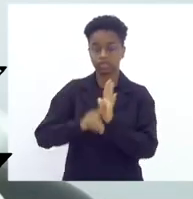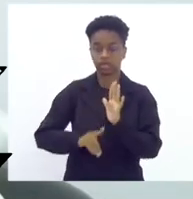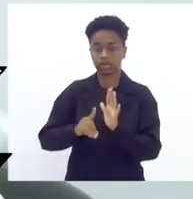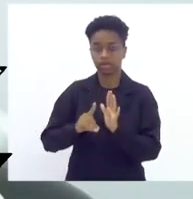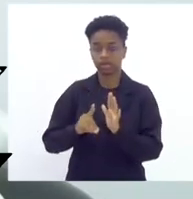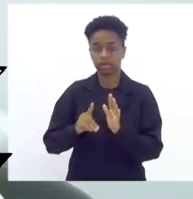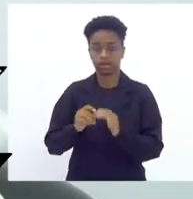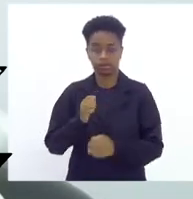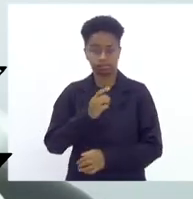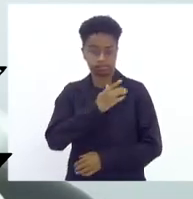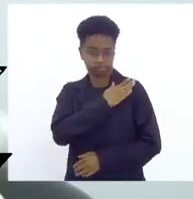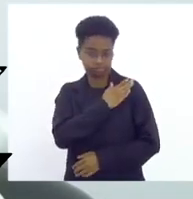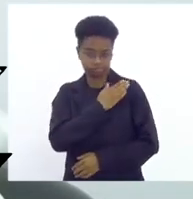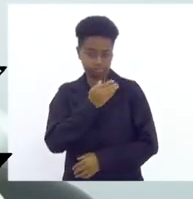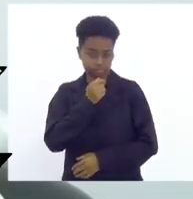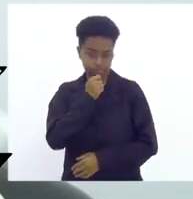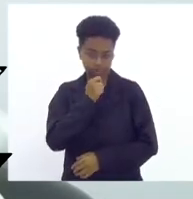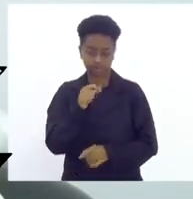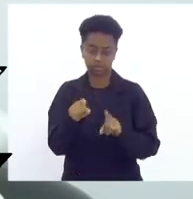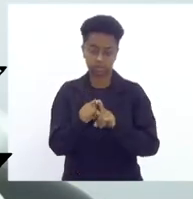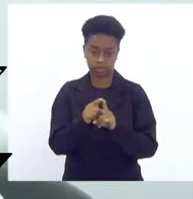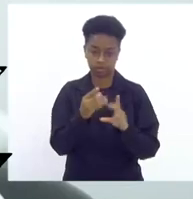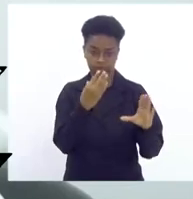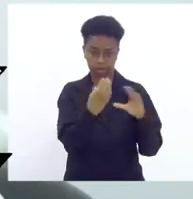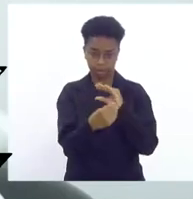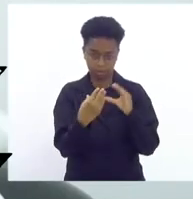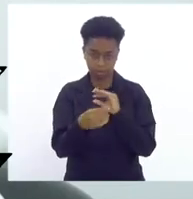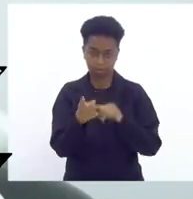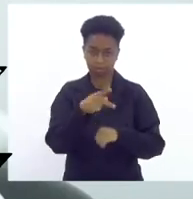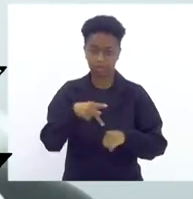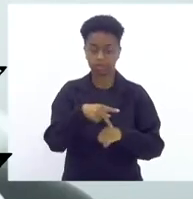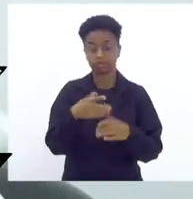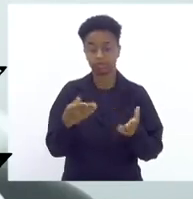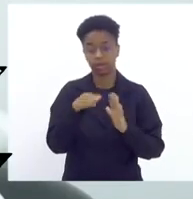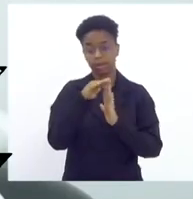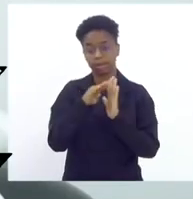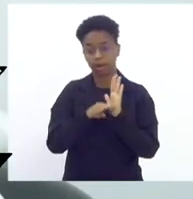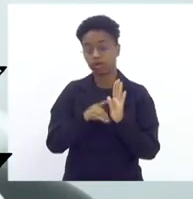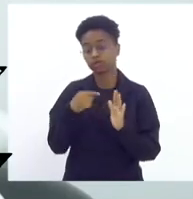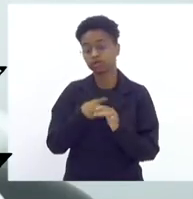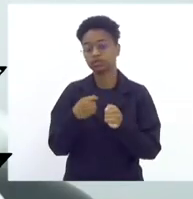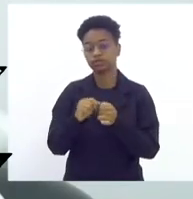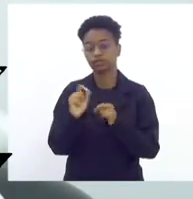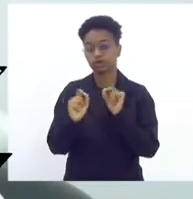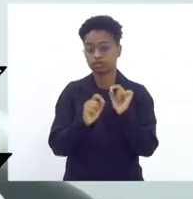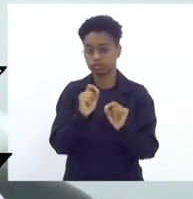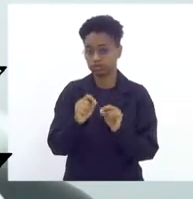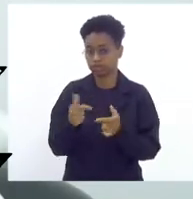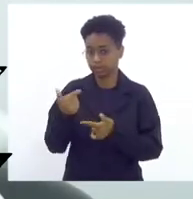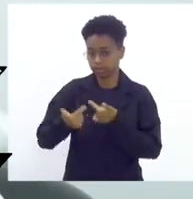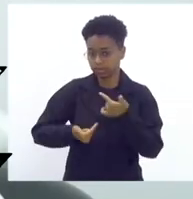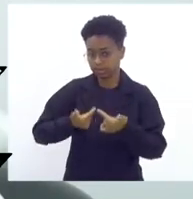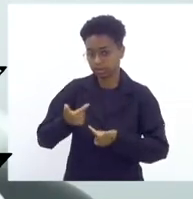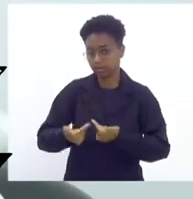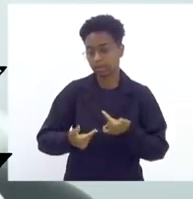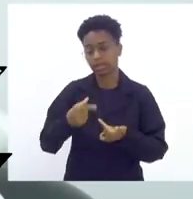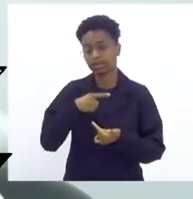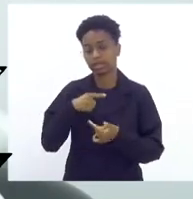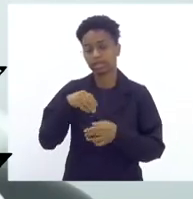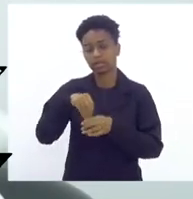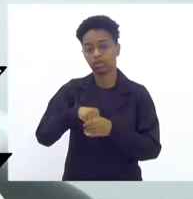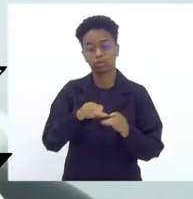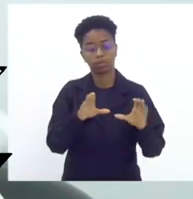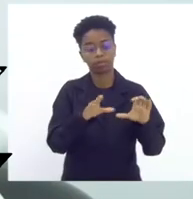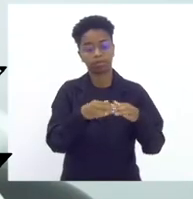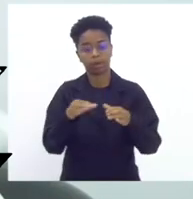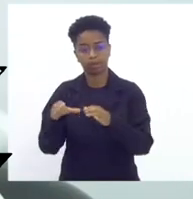do apatre da e do refugiado né então nessa pauta O que que a gente faz a gente trabalha a gente está dentro de dois coletivos